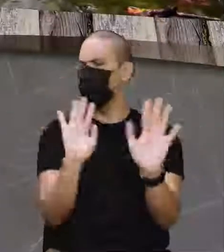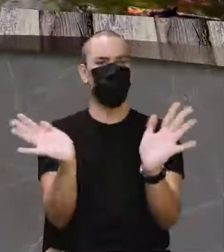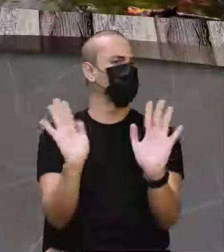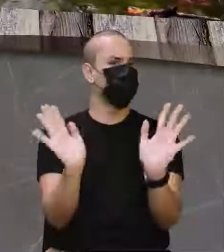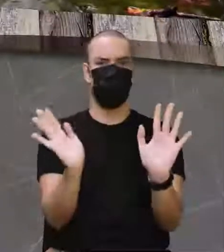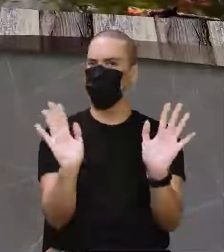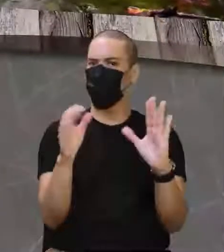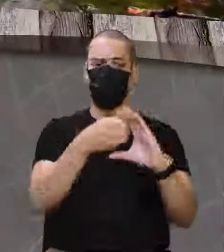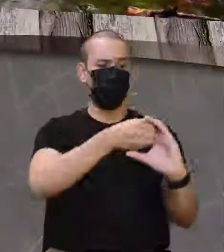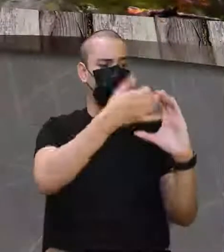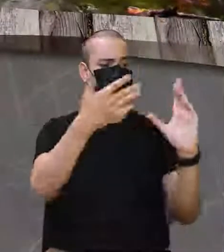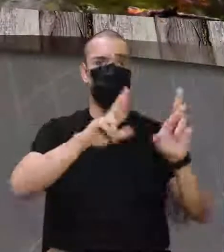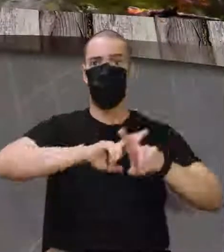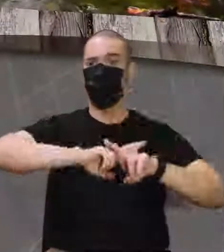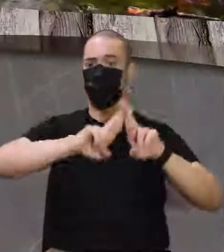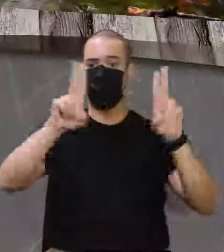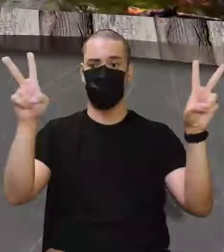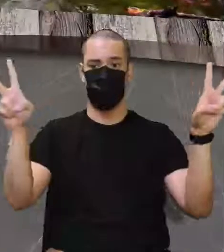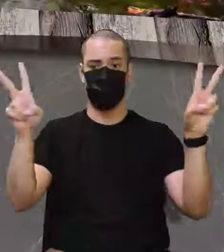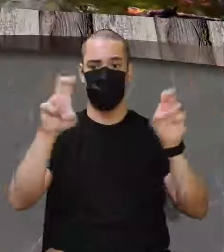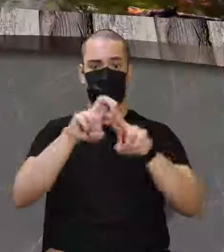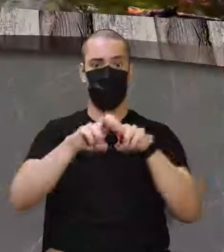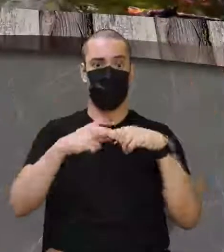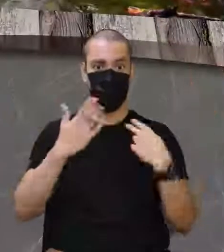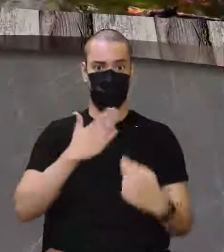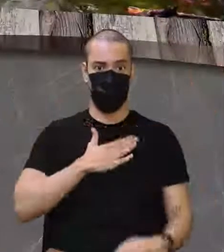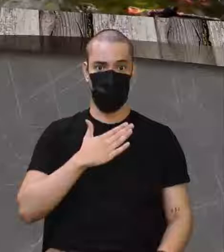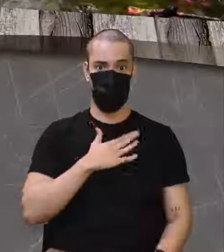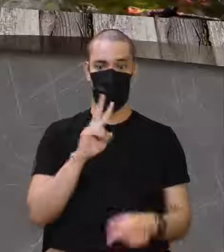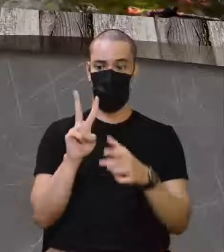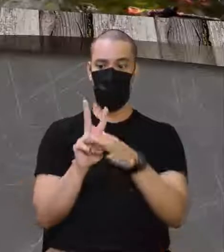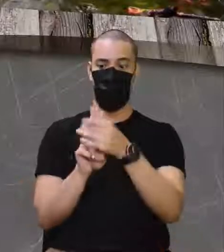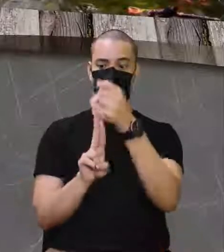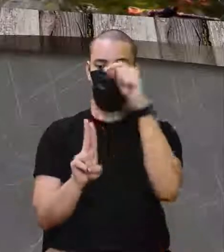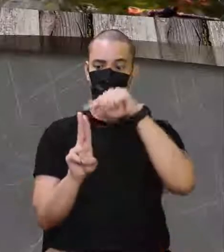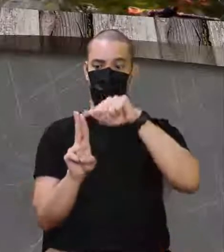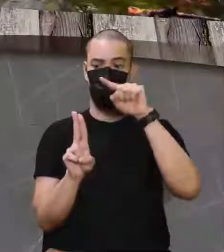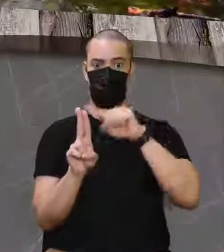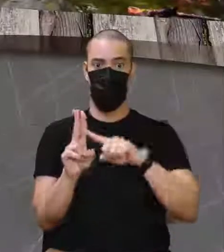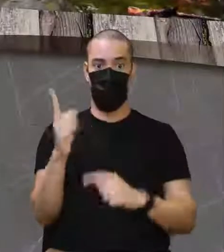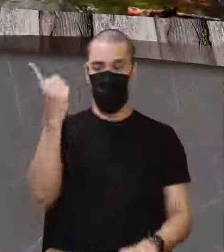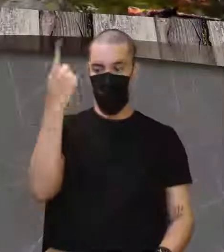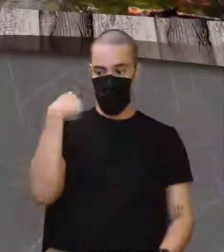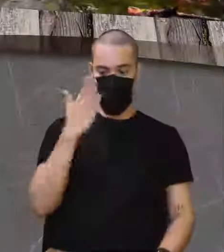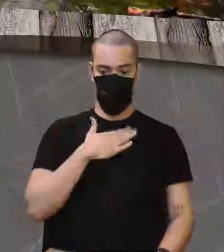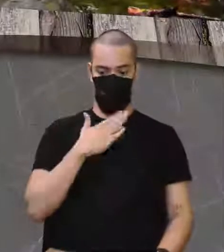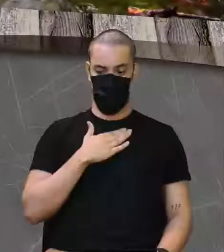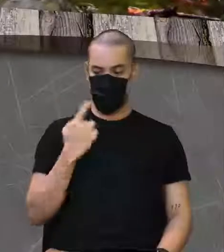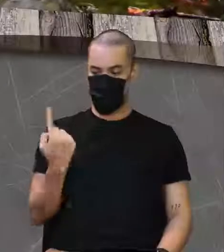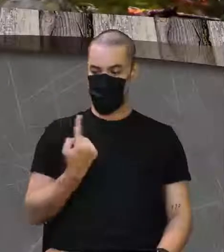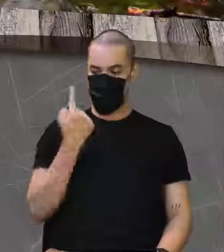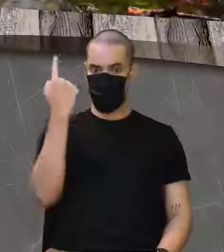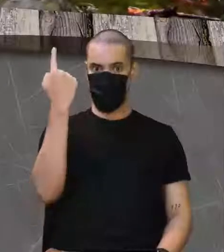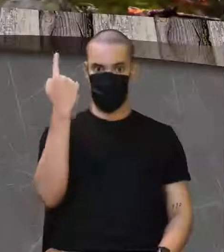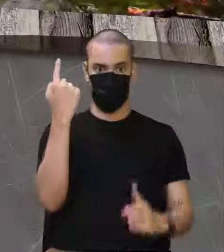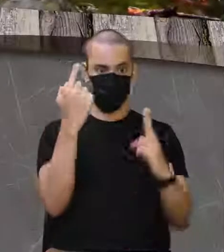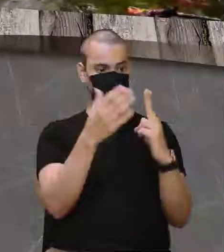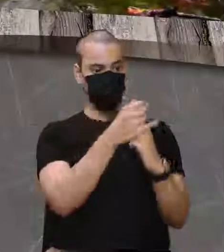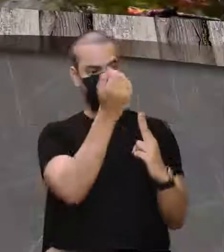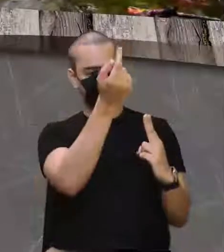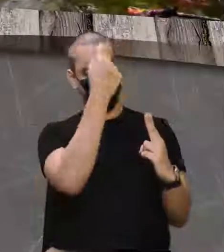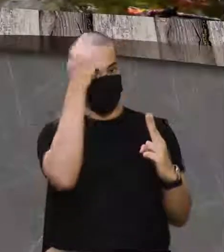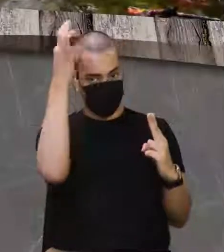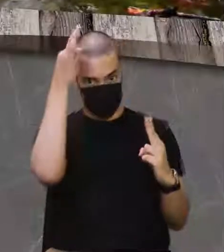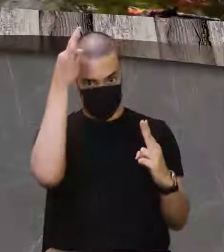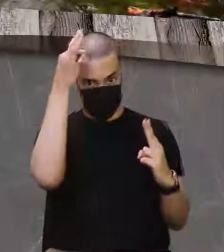características diferentes, entendeu? Então, eu tenho um par de fatores que manda na minha altura e um par de fatores que manda na cor do